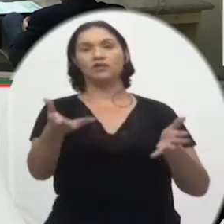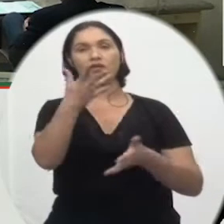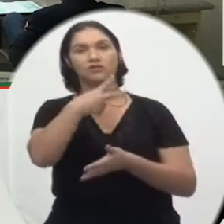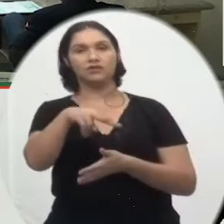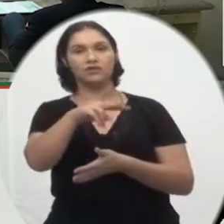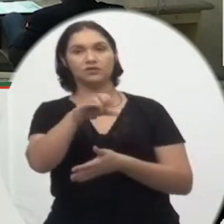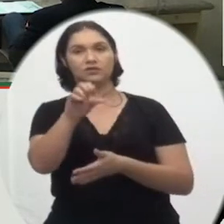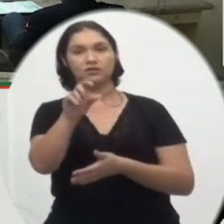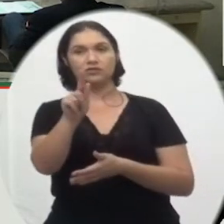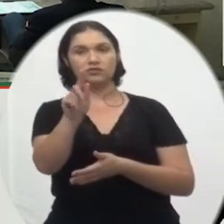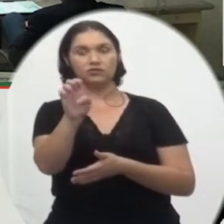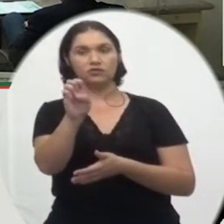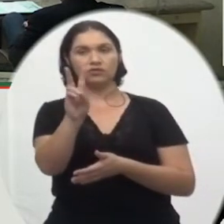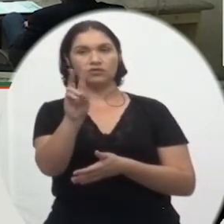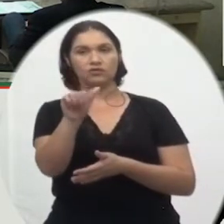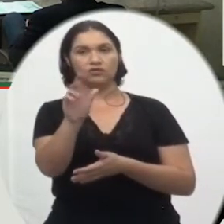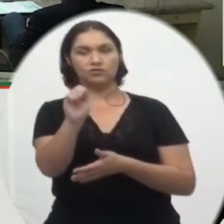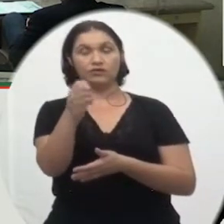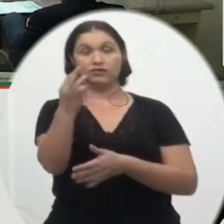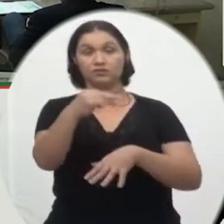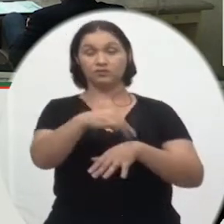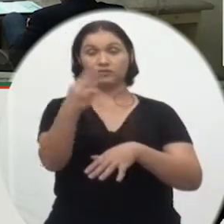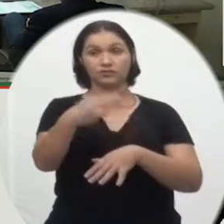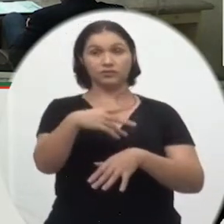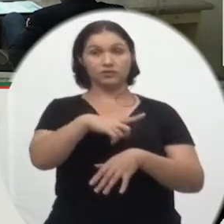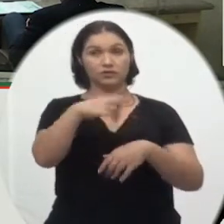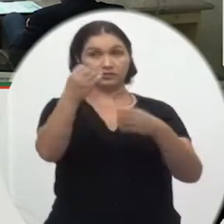Giovana Zanetti. Vossa Excelência dispõe de 3 minutos e 30.